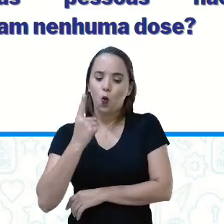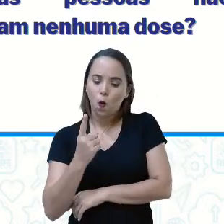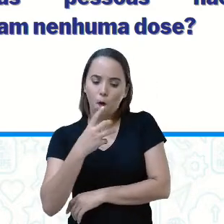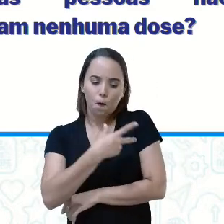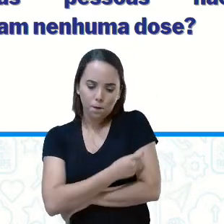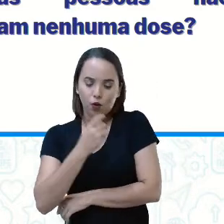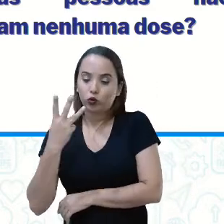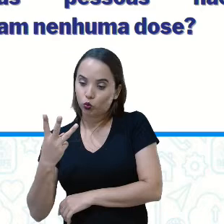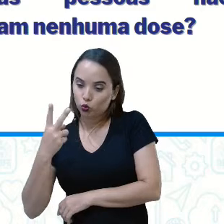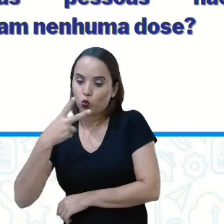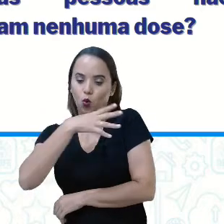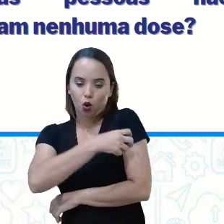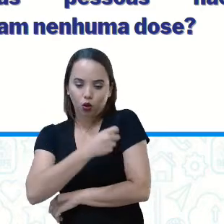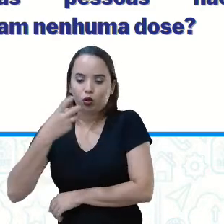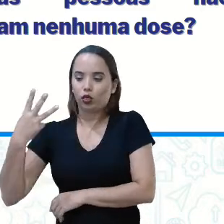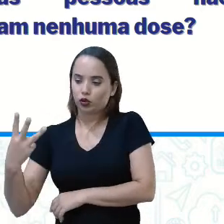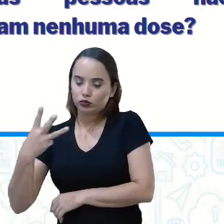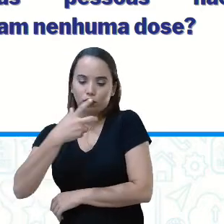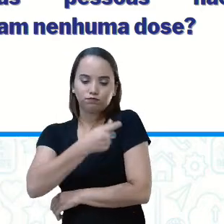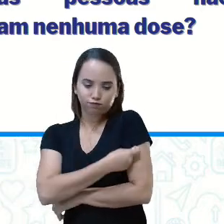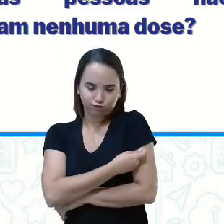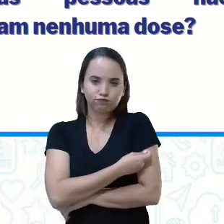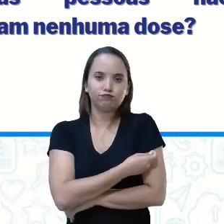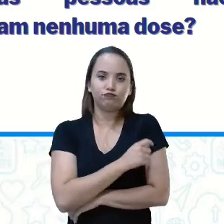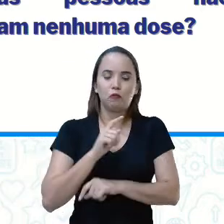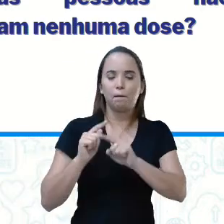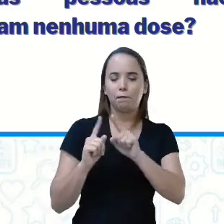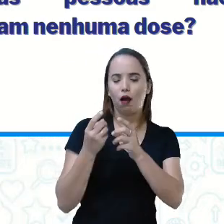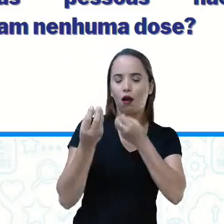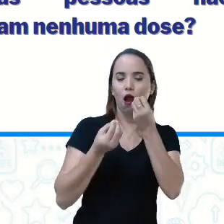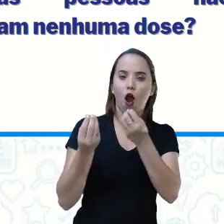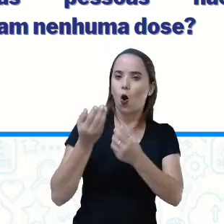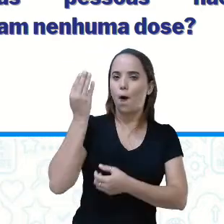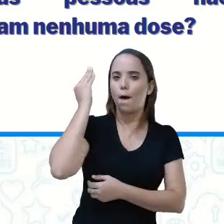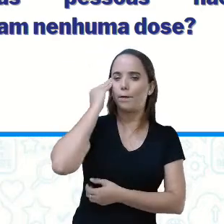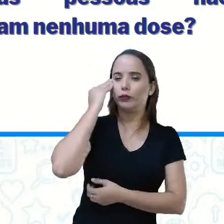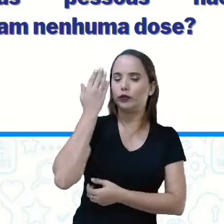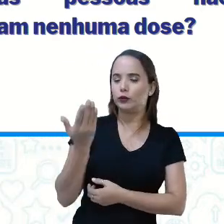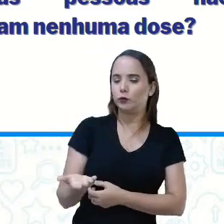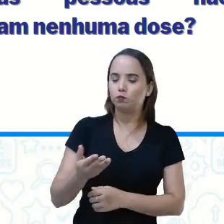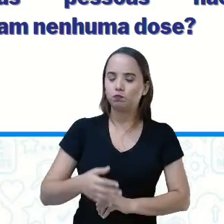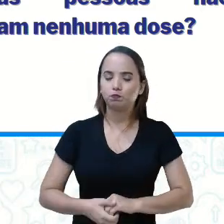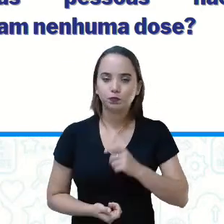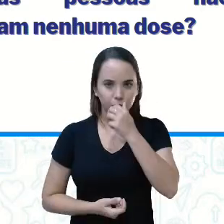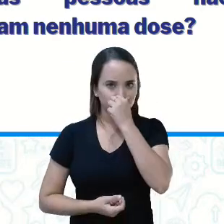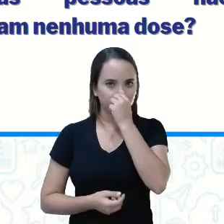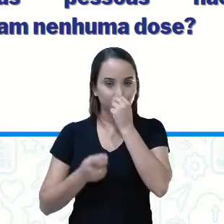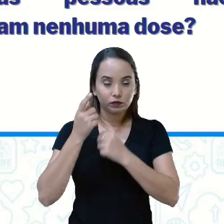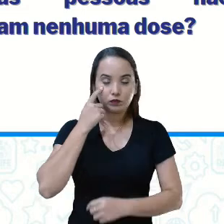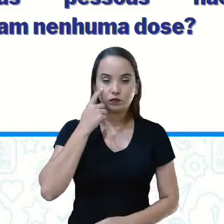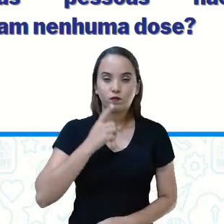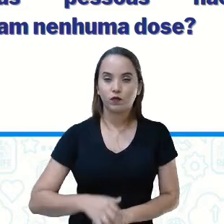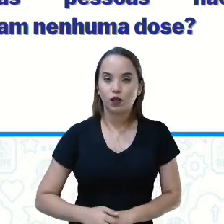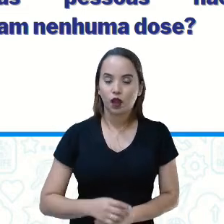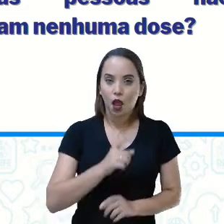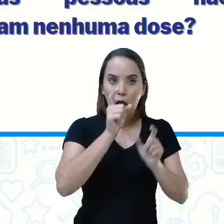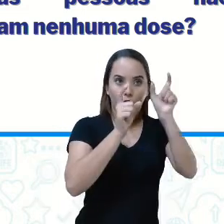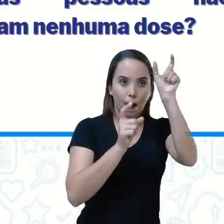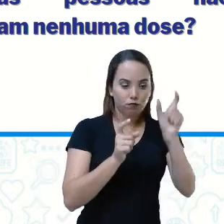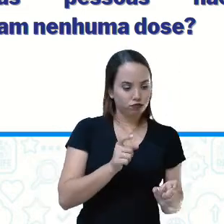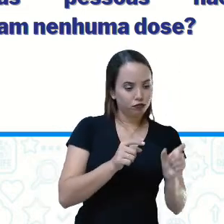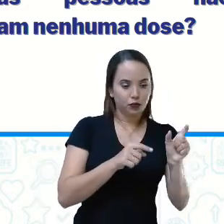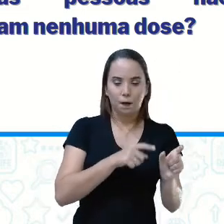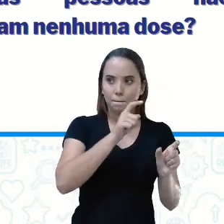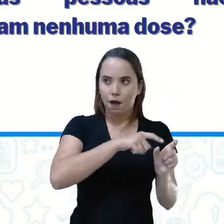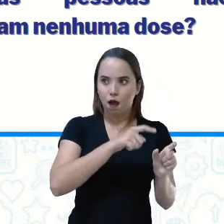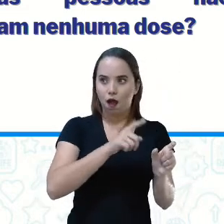dose. Como a gente vai entender? Então, eu vejo que a primeira coluna aí, ó, nenhuma dose, ela vai